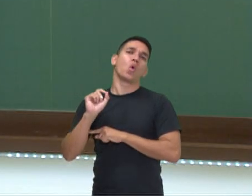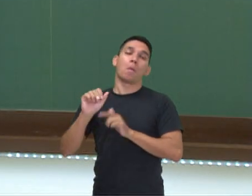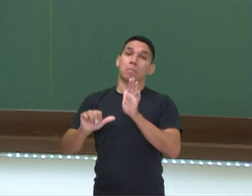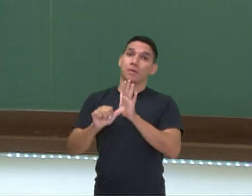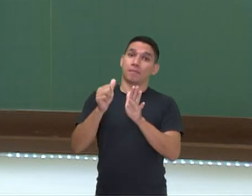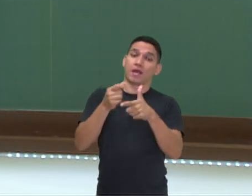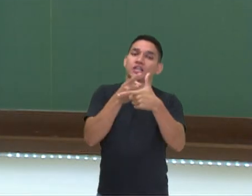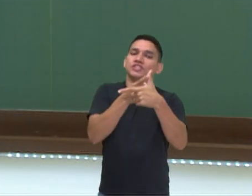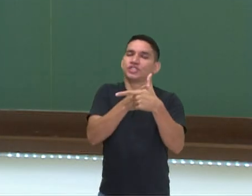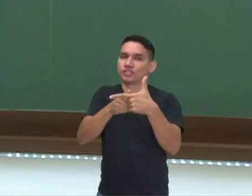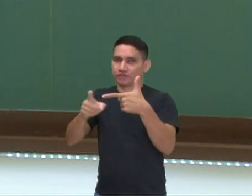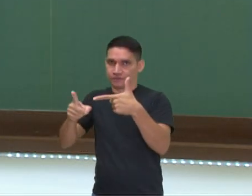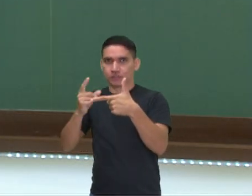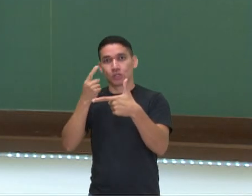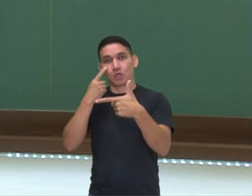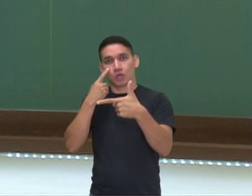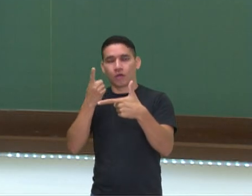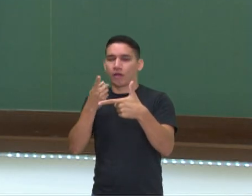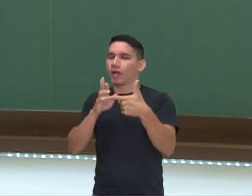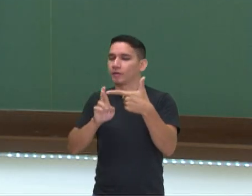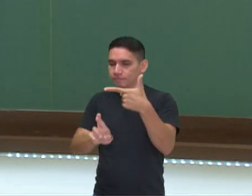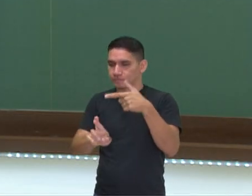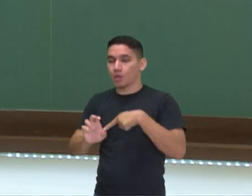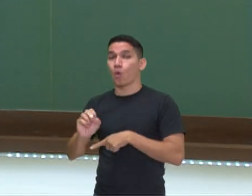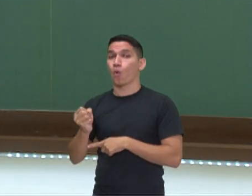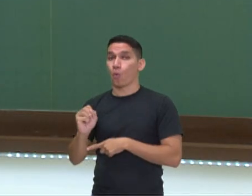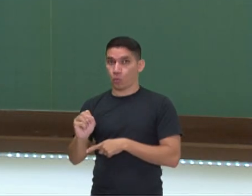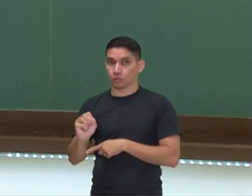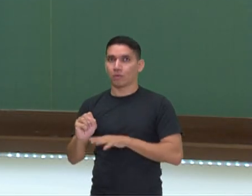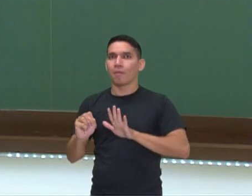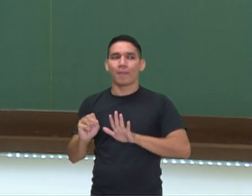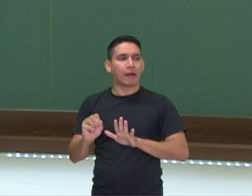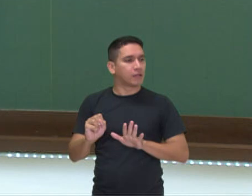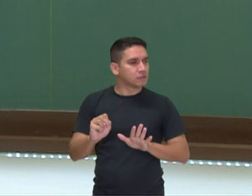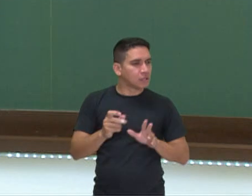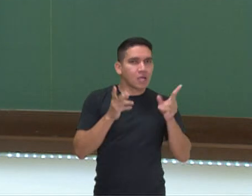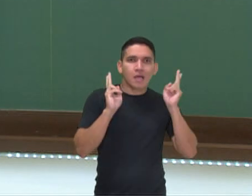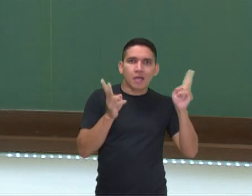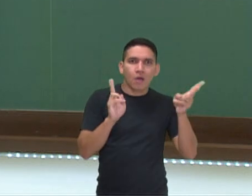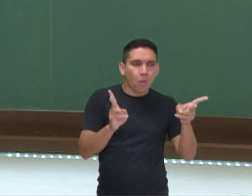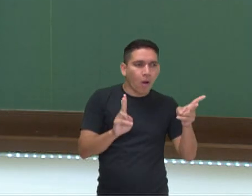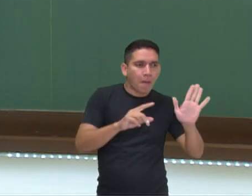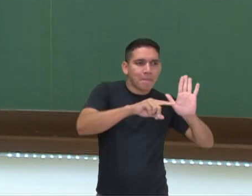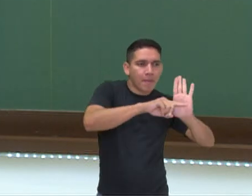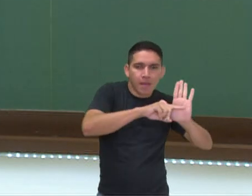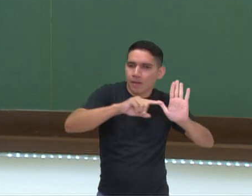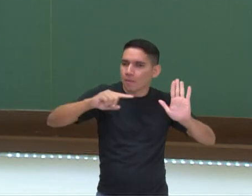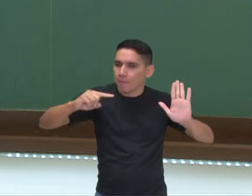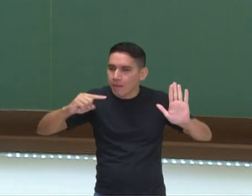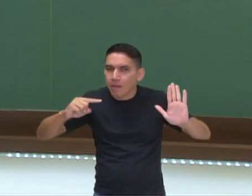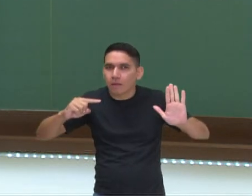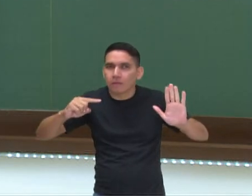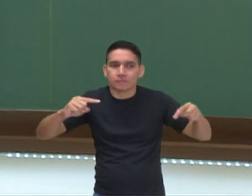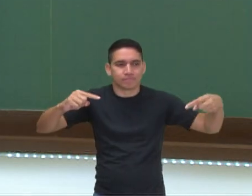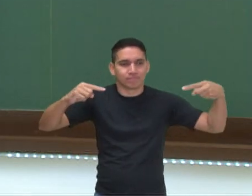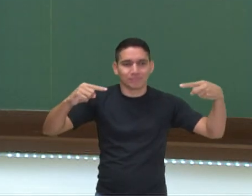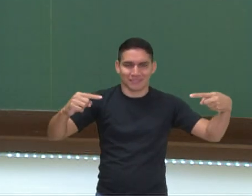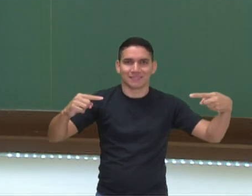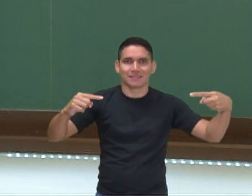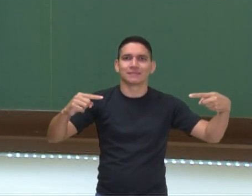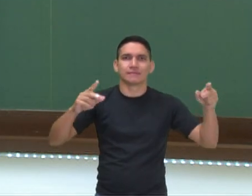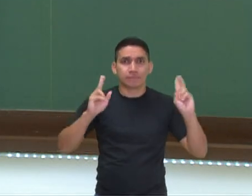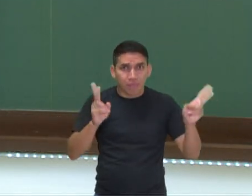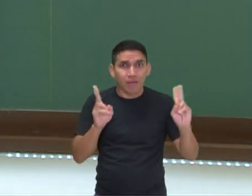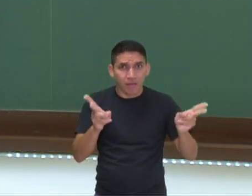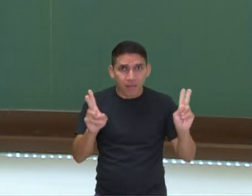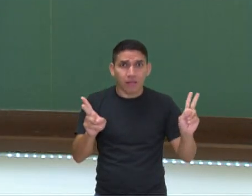primeiro a divisão da oito só que como eles têm sinais iguais isso mesmo Mesmo ele